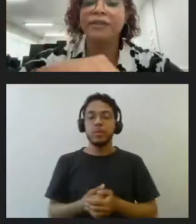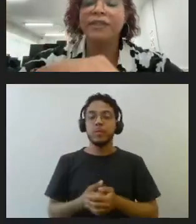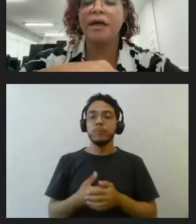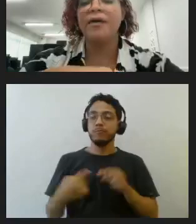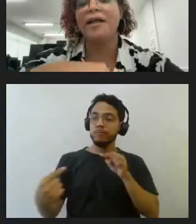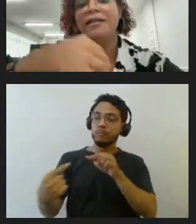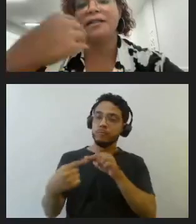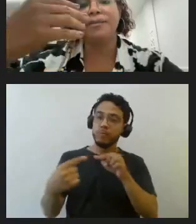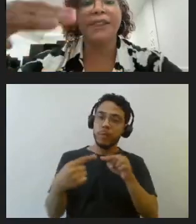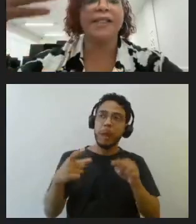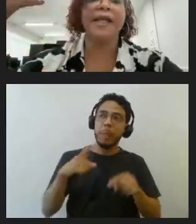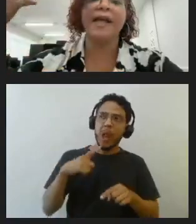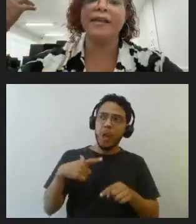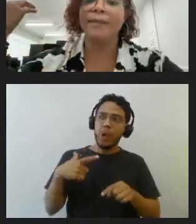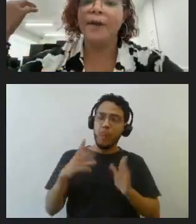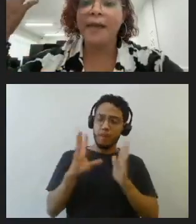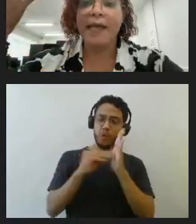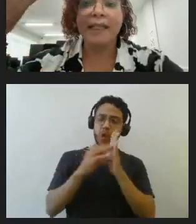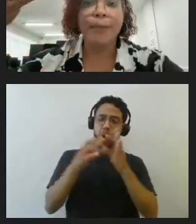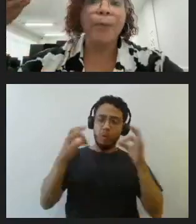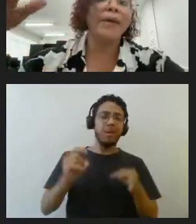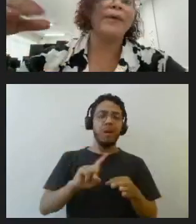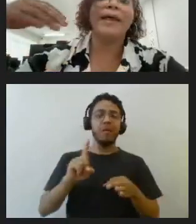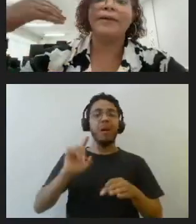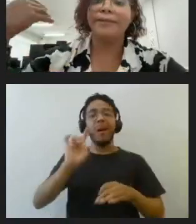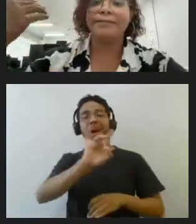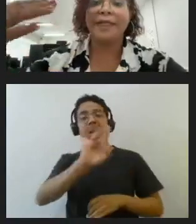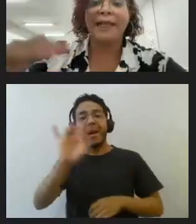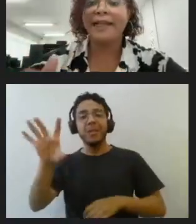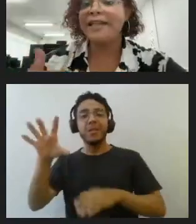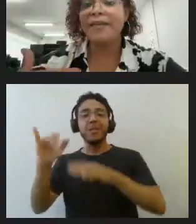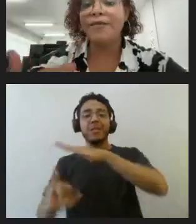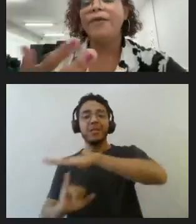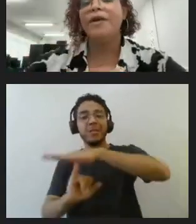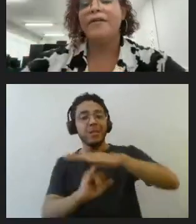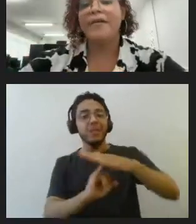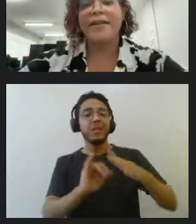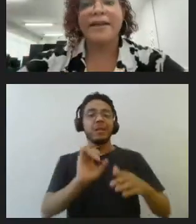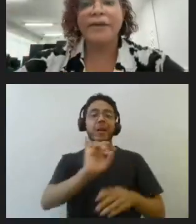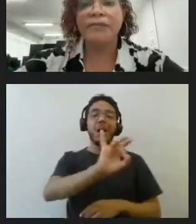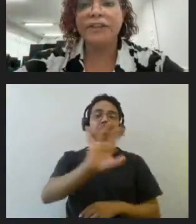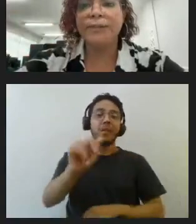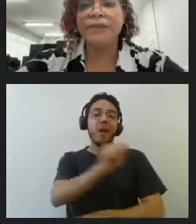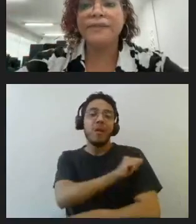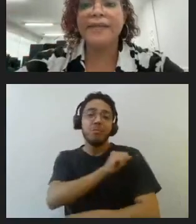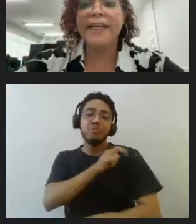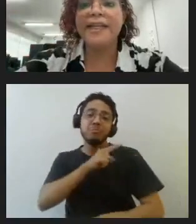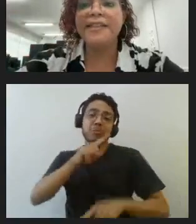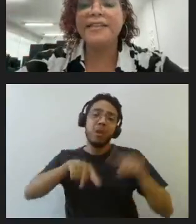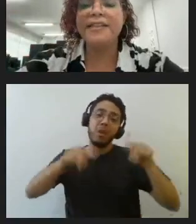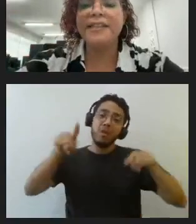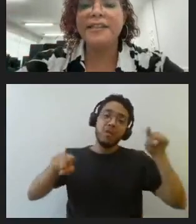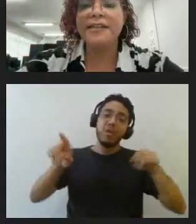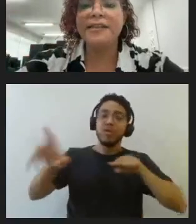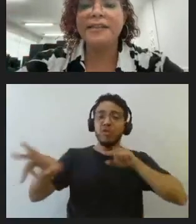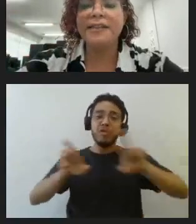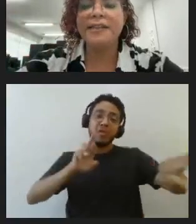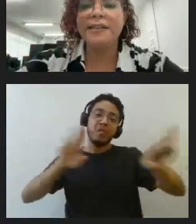Cada instituição, cada disciplina, cada público, cada nível vai ter um tipo